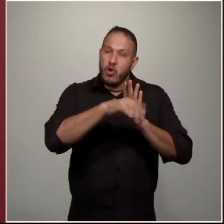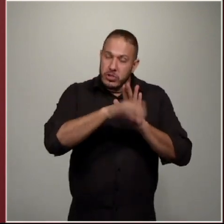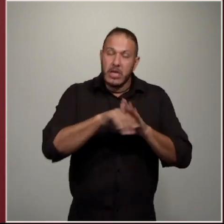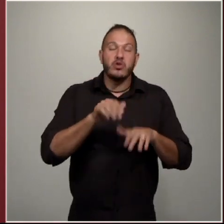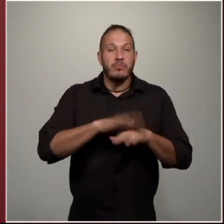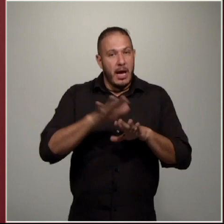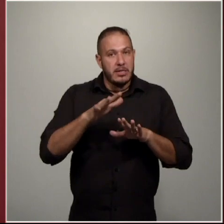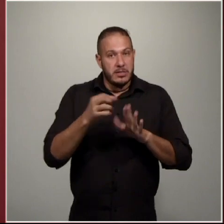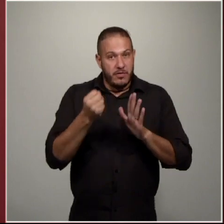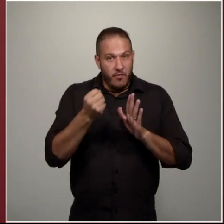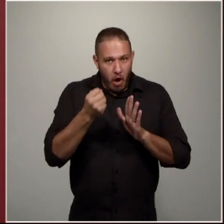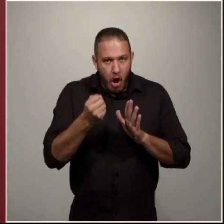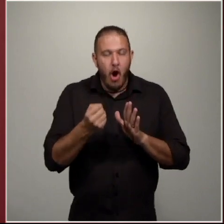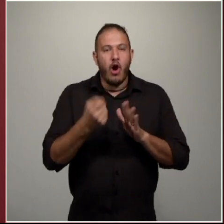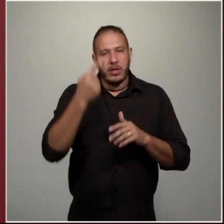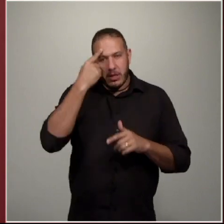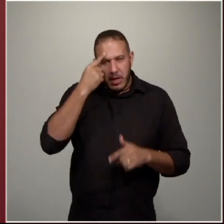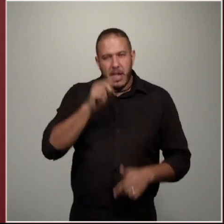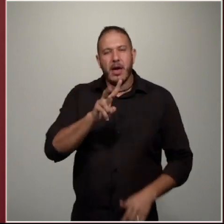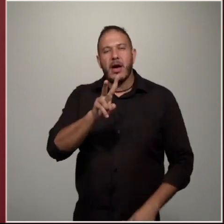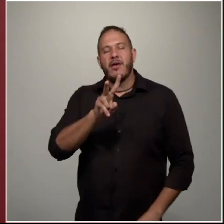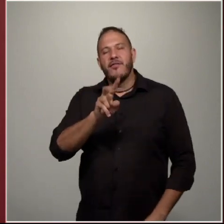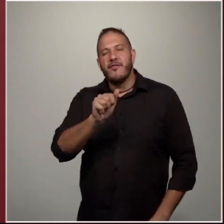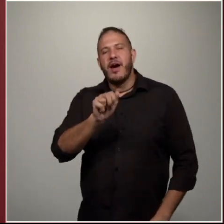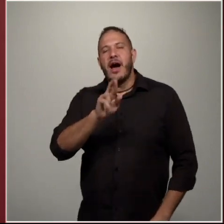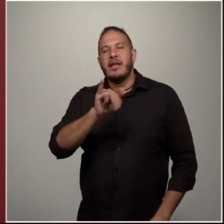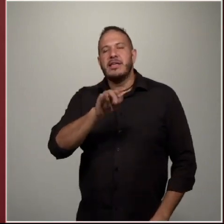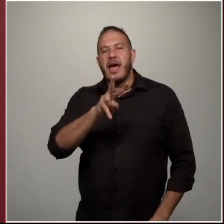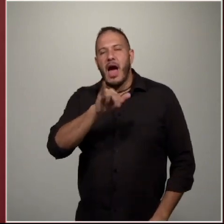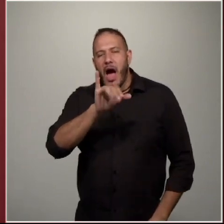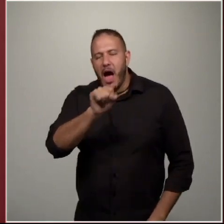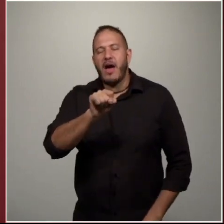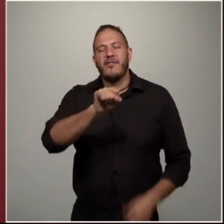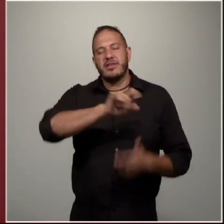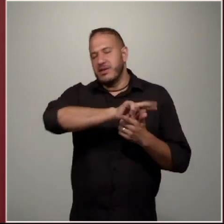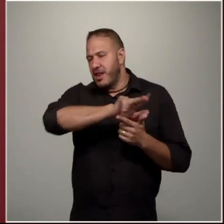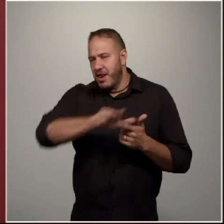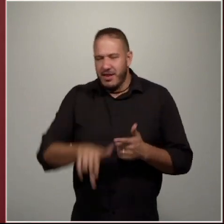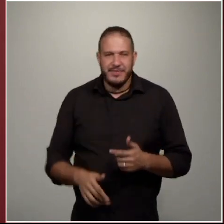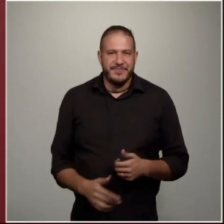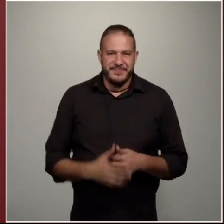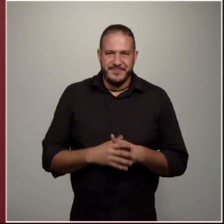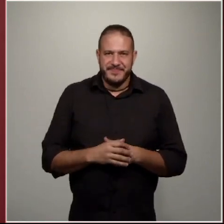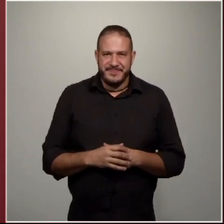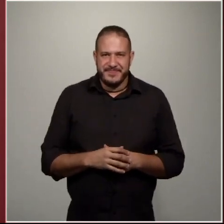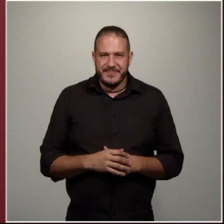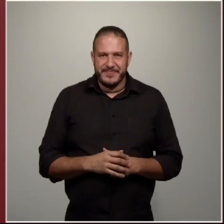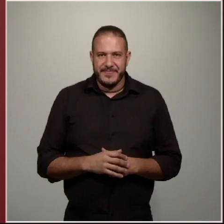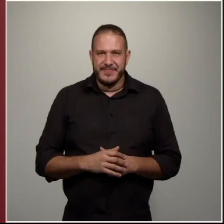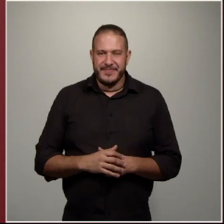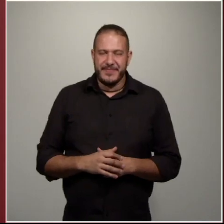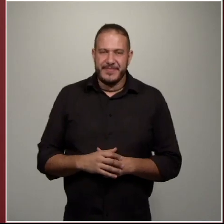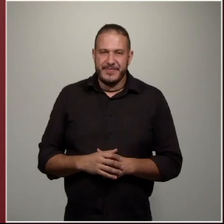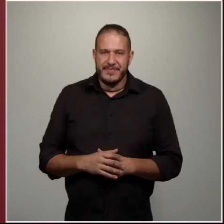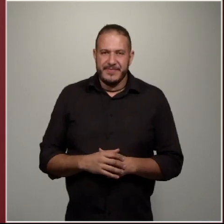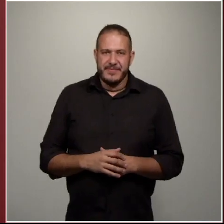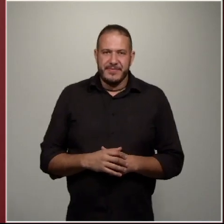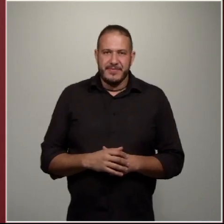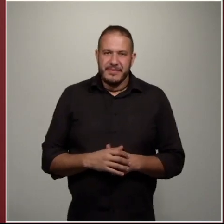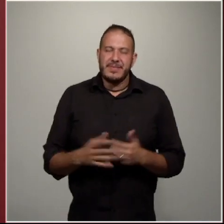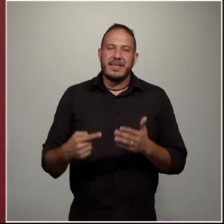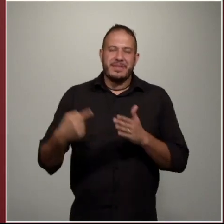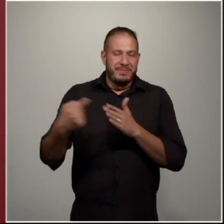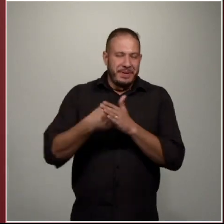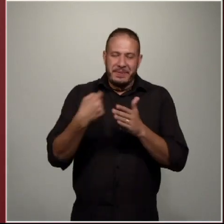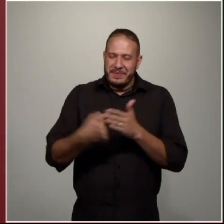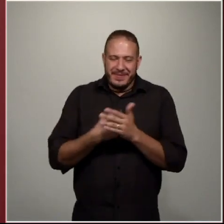consolidados na idéia de variável de incógnita e coisas do tipo é ea pergunta